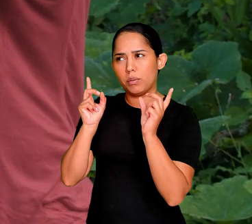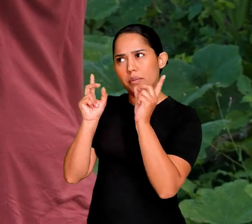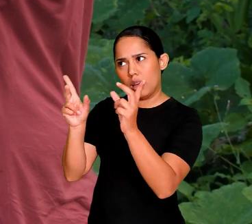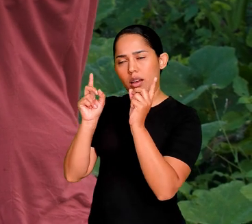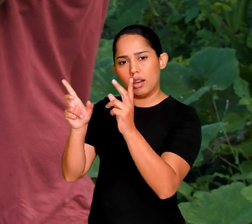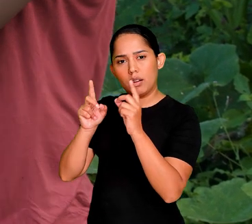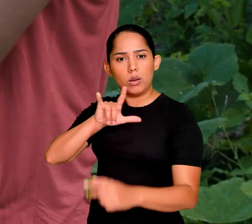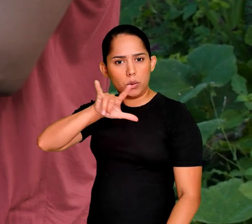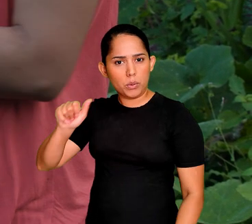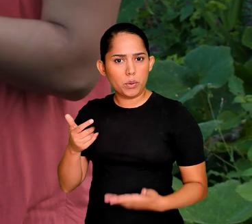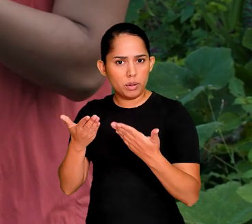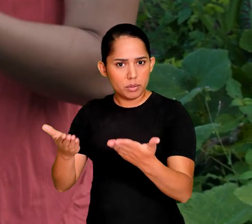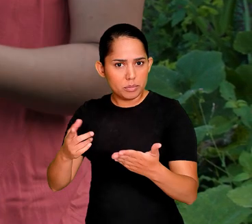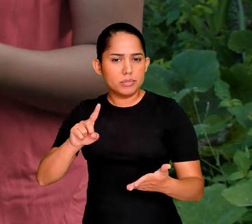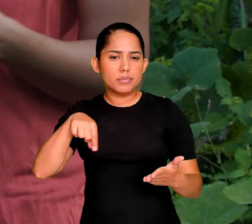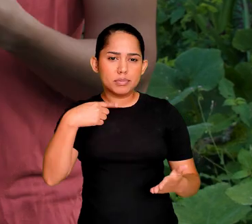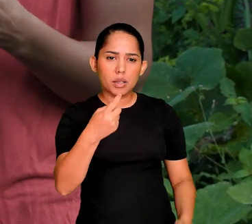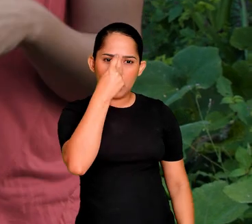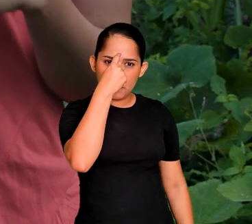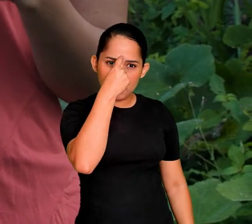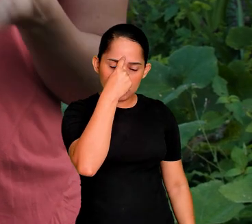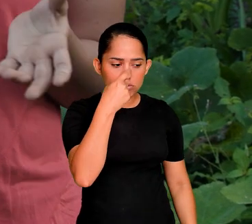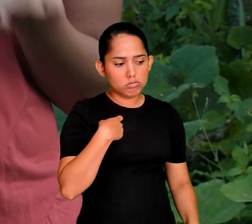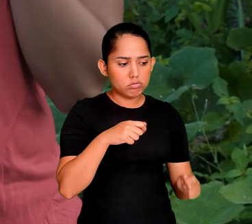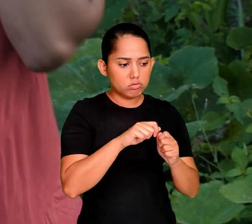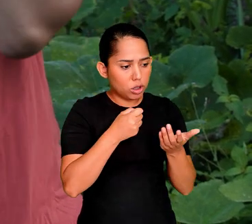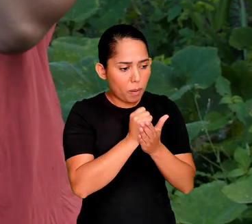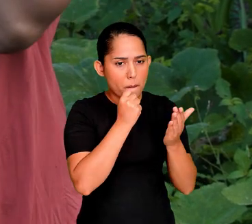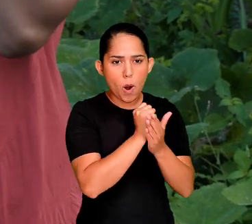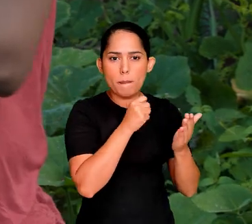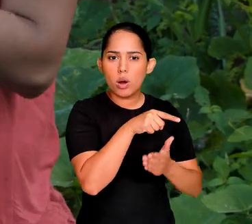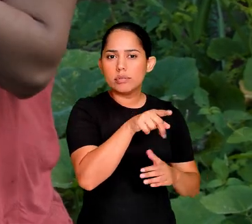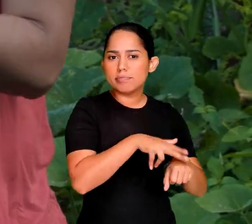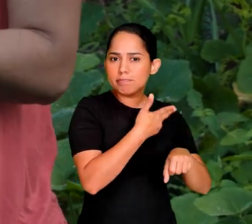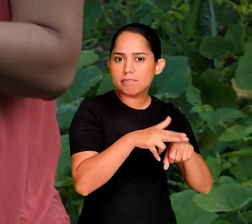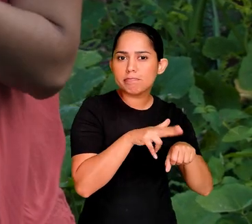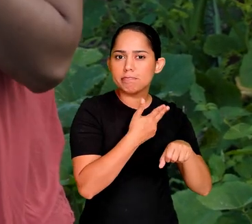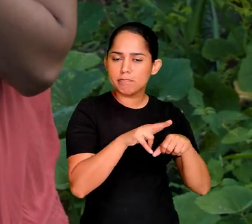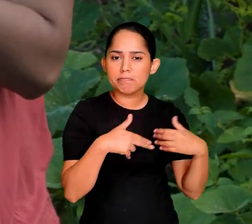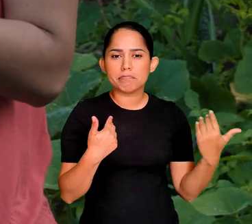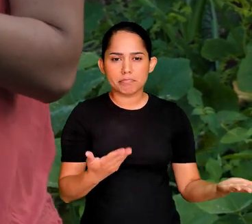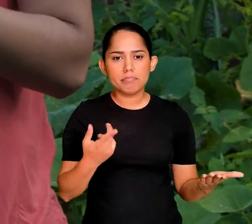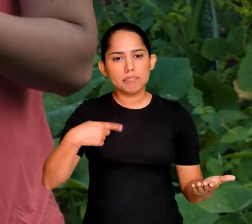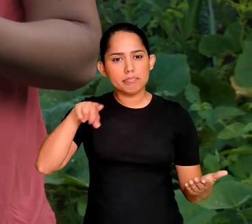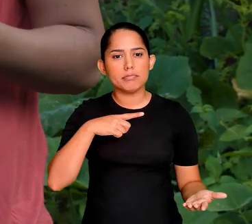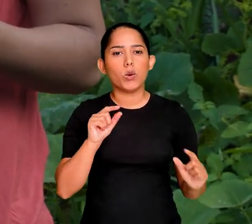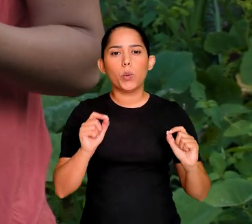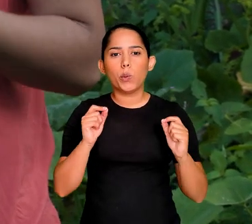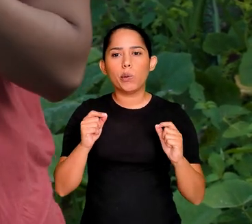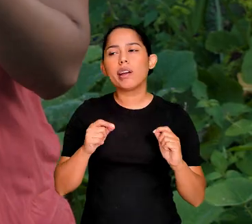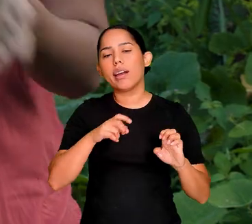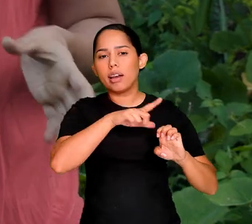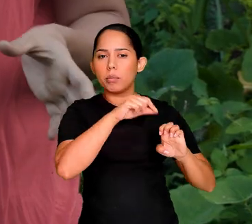para os armazéns, depois começou a surgir a ideia de fazer chocolate. E aí a gente começou a entrar nesse outro mundo